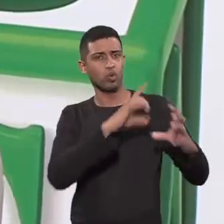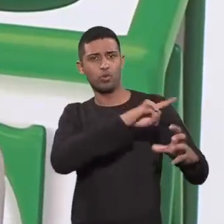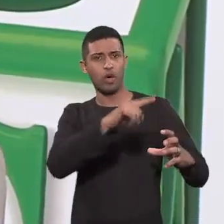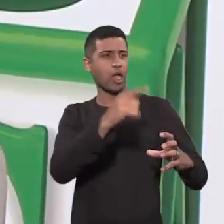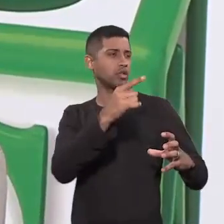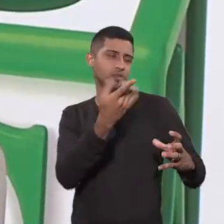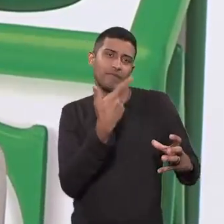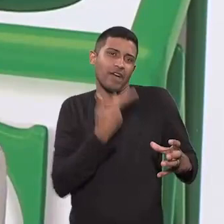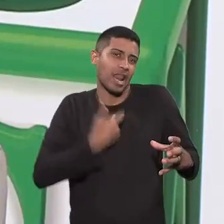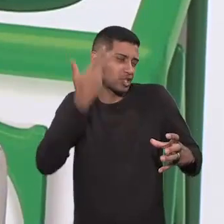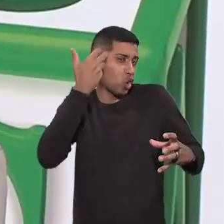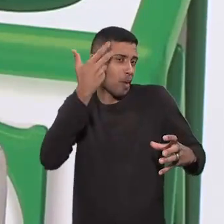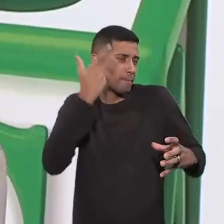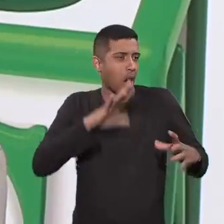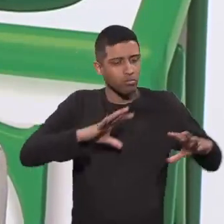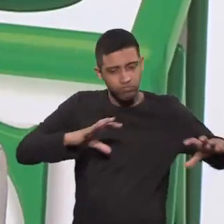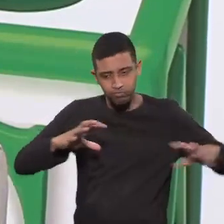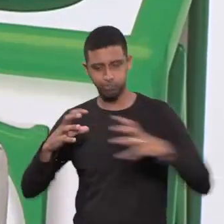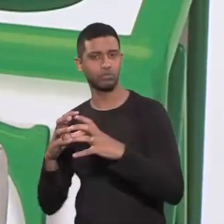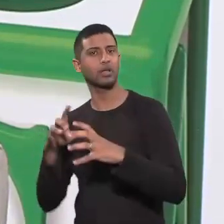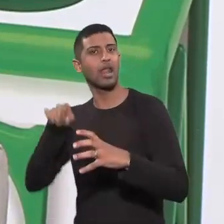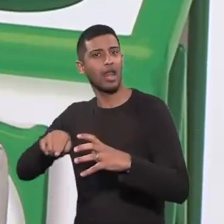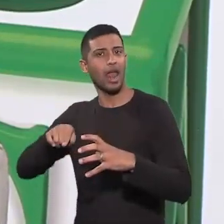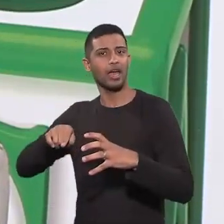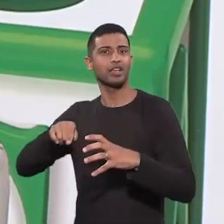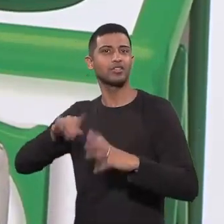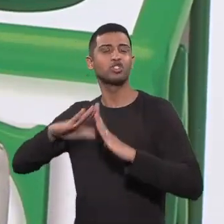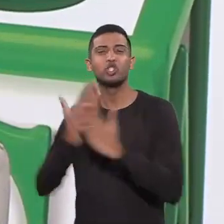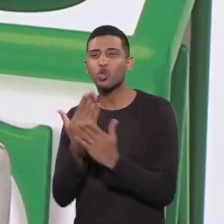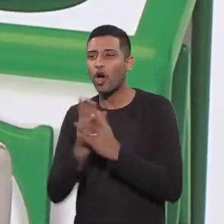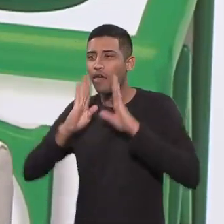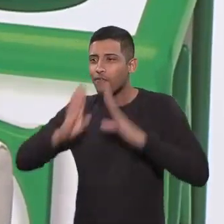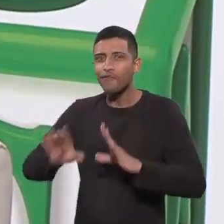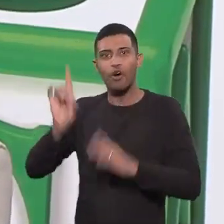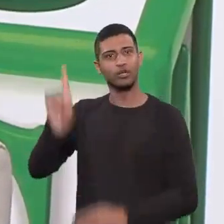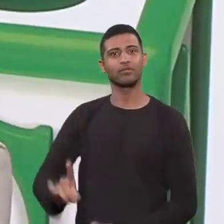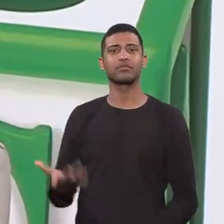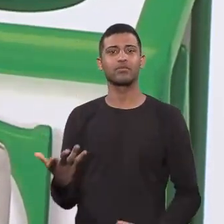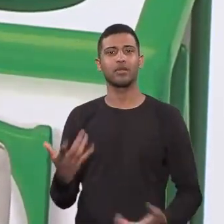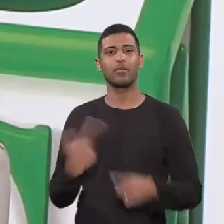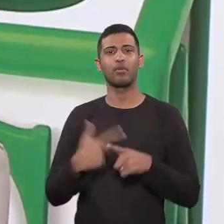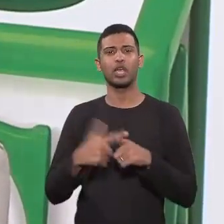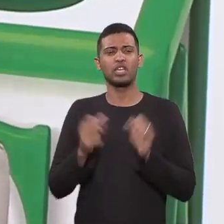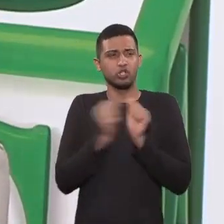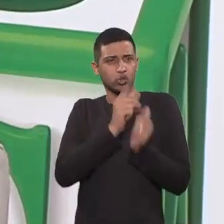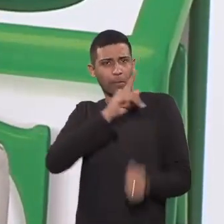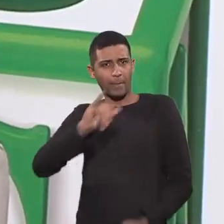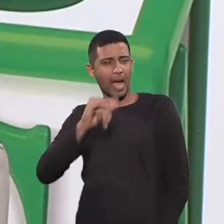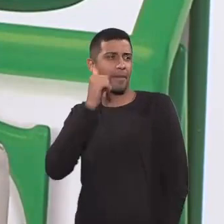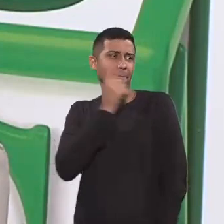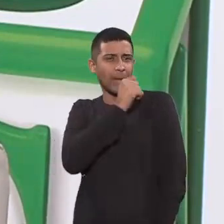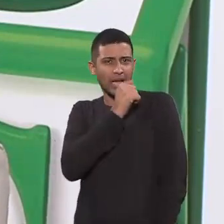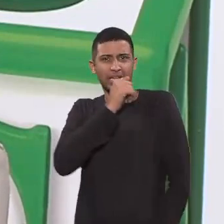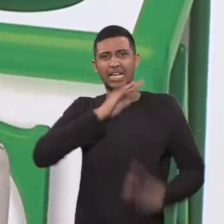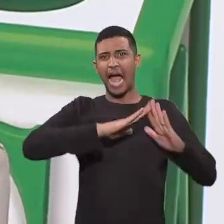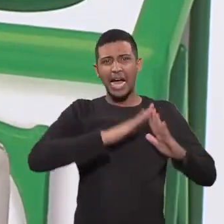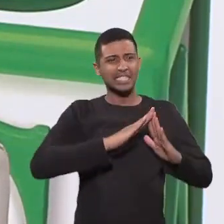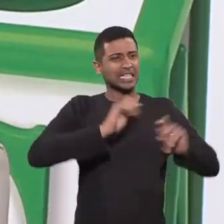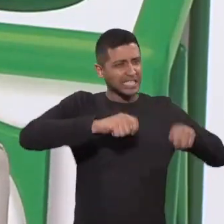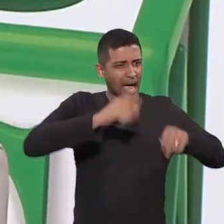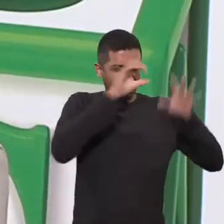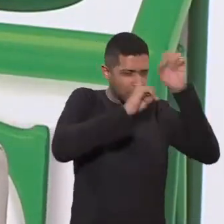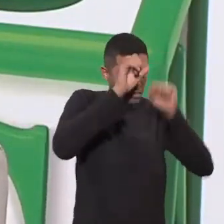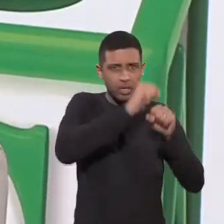para dentro dessa escola para que ela se torne inclusiva. Porque com seus pares você não aprende. Então você precisa